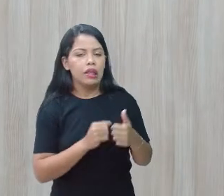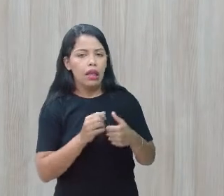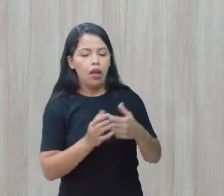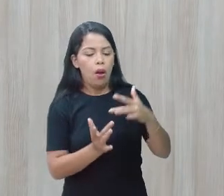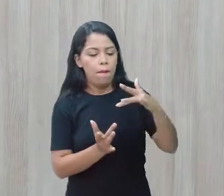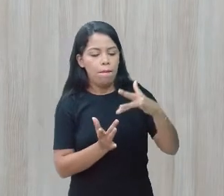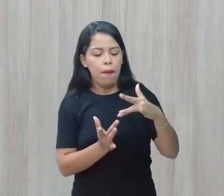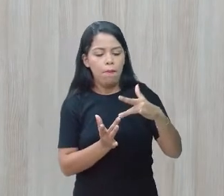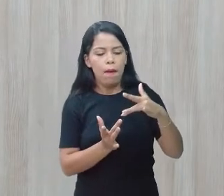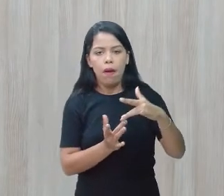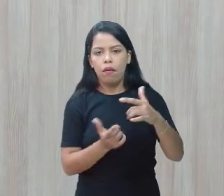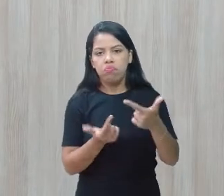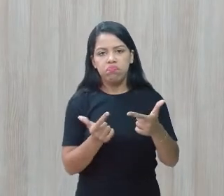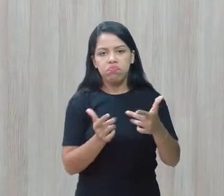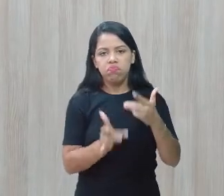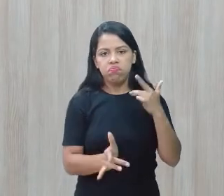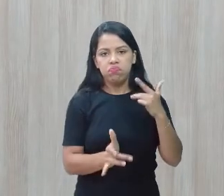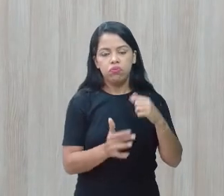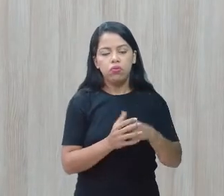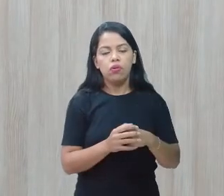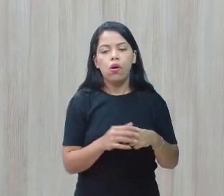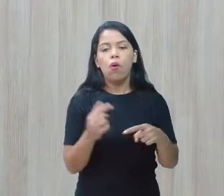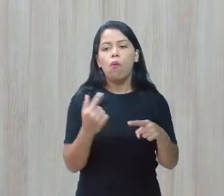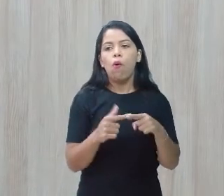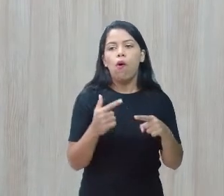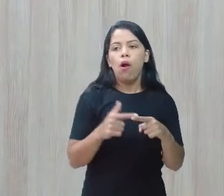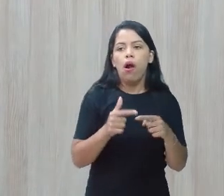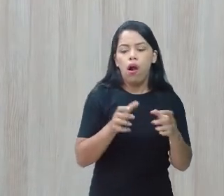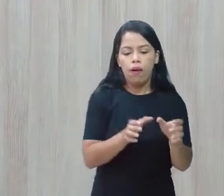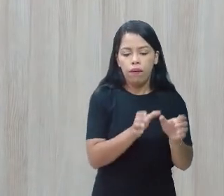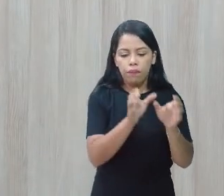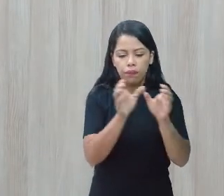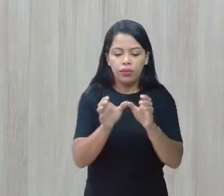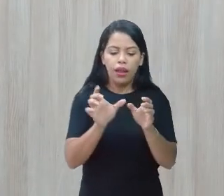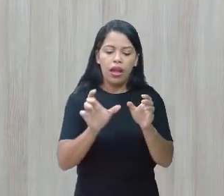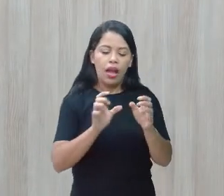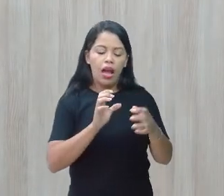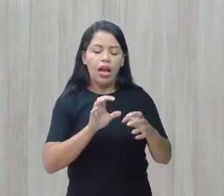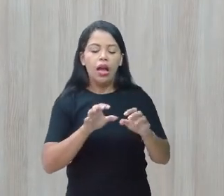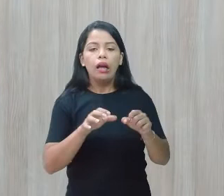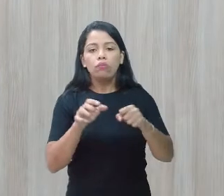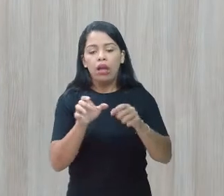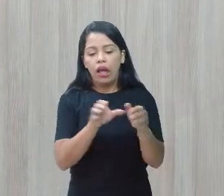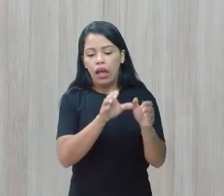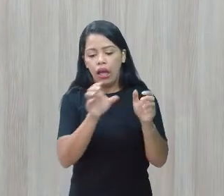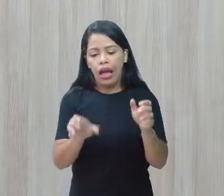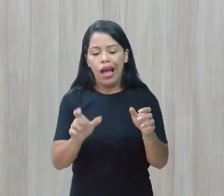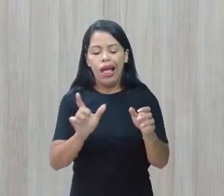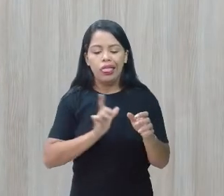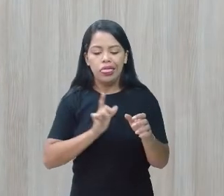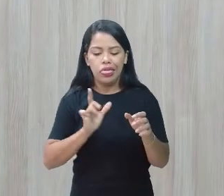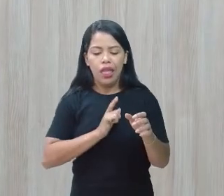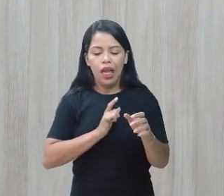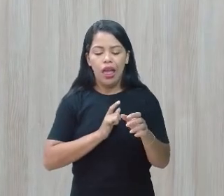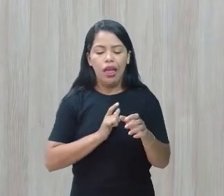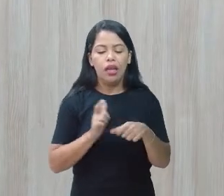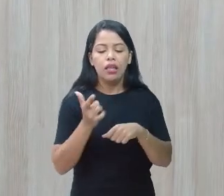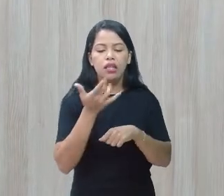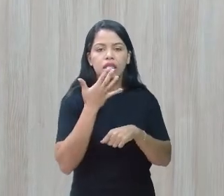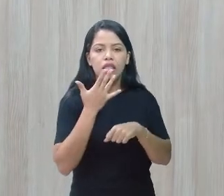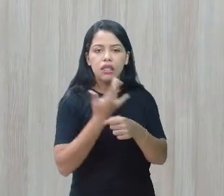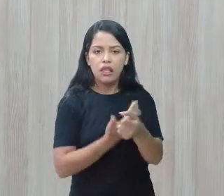se comuniquem. Até porque, gente, de um lado eu estou recebendo o sangue venoso e do outro a questão aí do